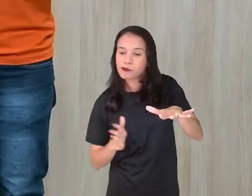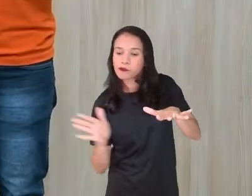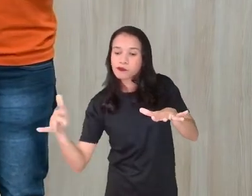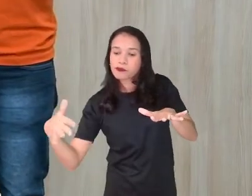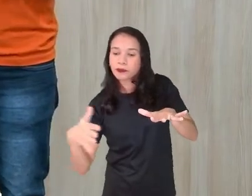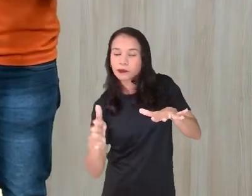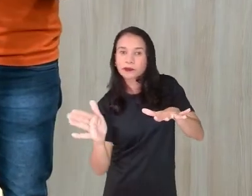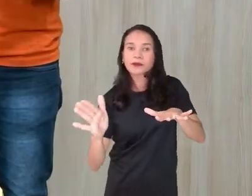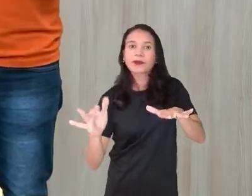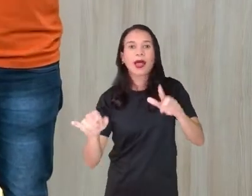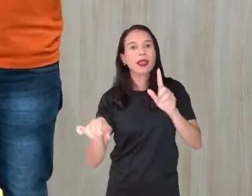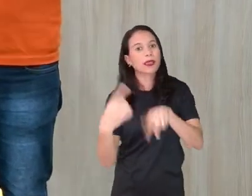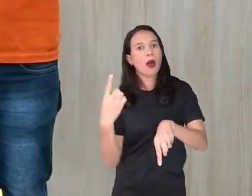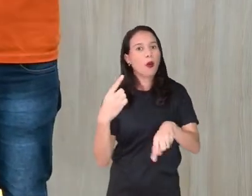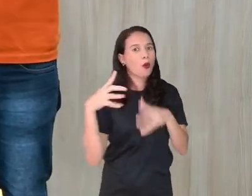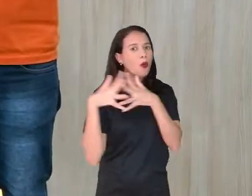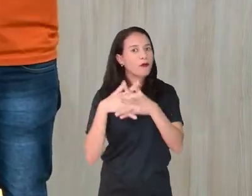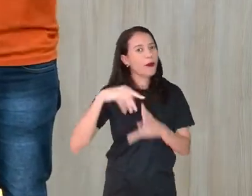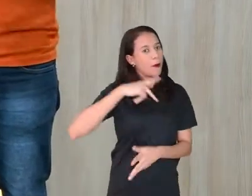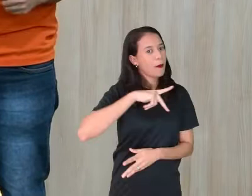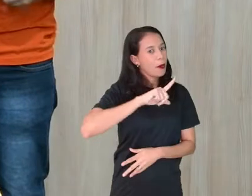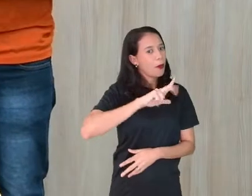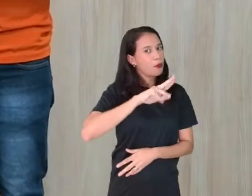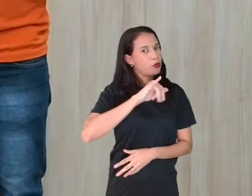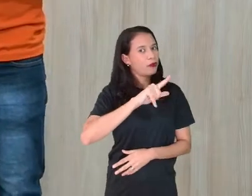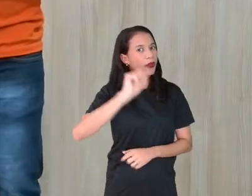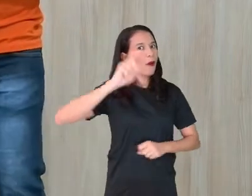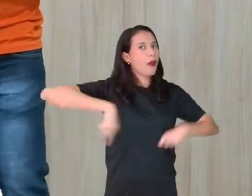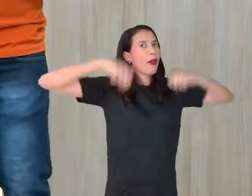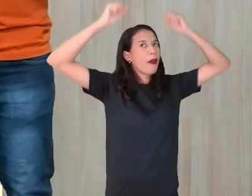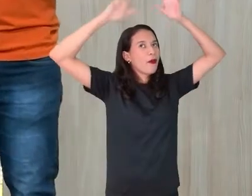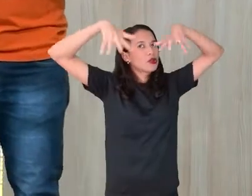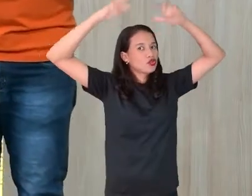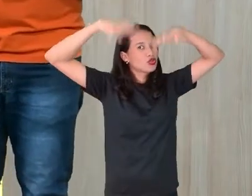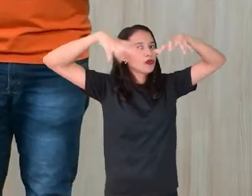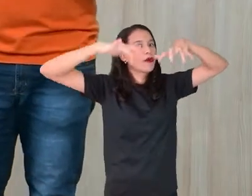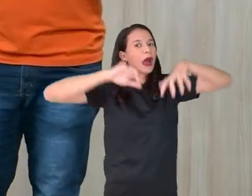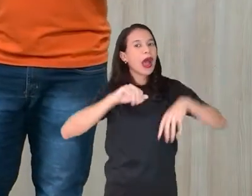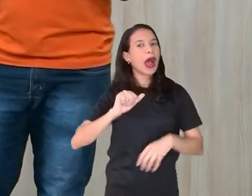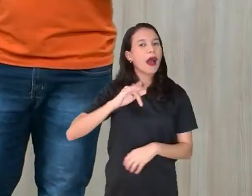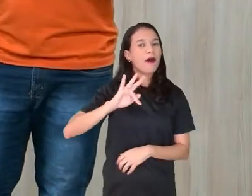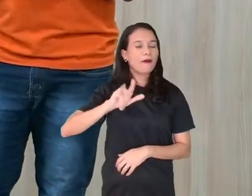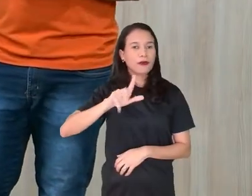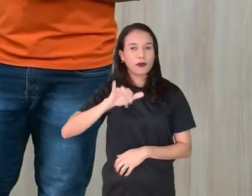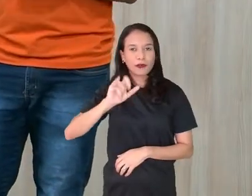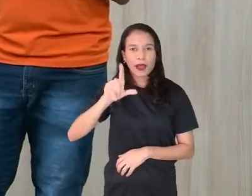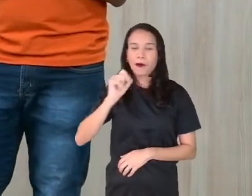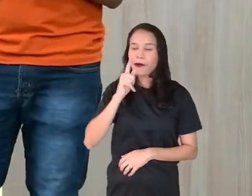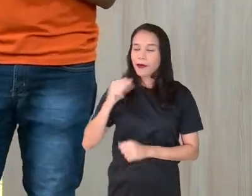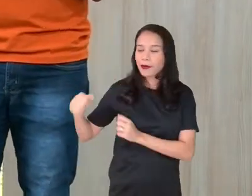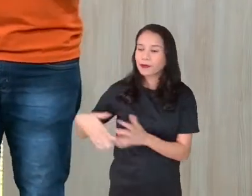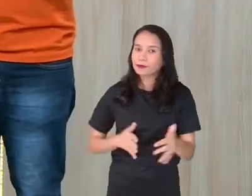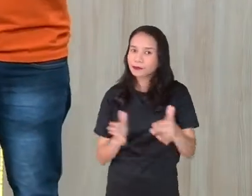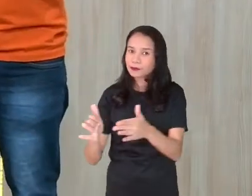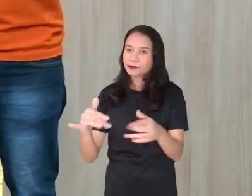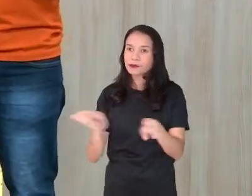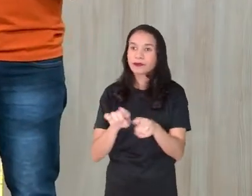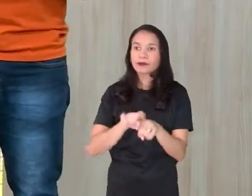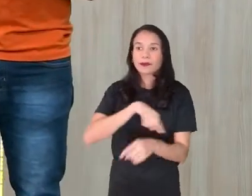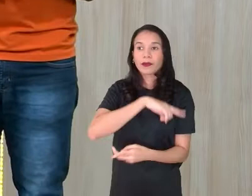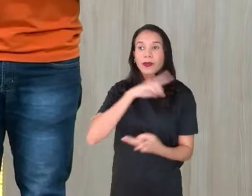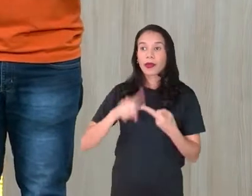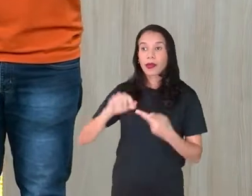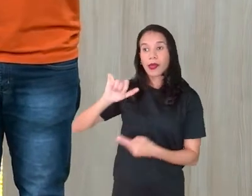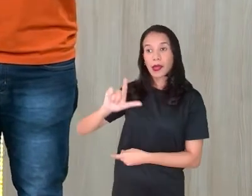rios, tá? Não confundir com pluvial, que é a água das chuvas, ok? As planícies lacustres,